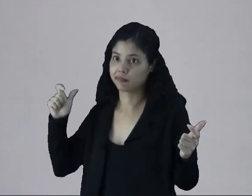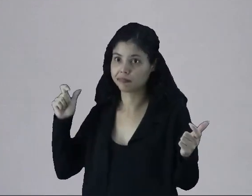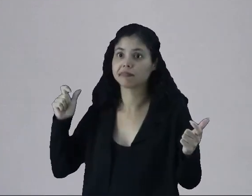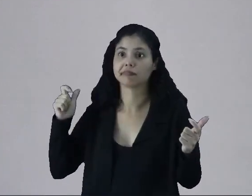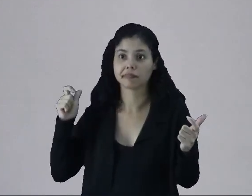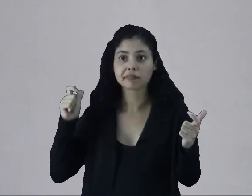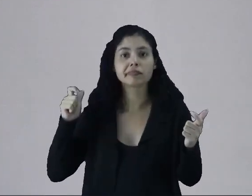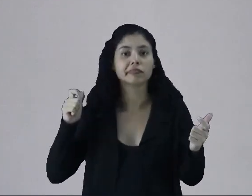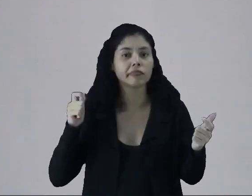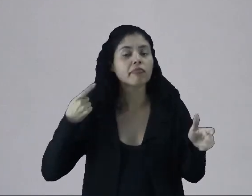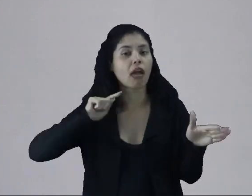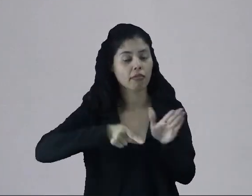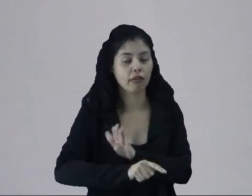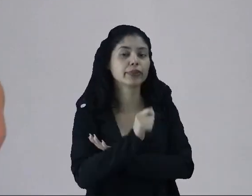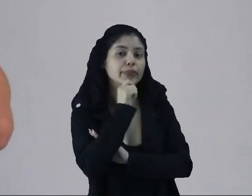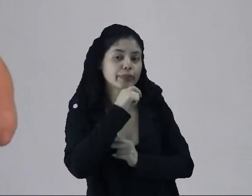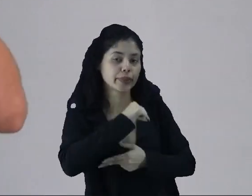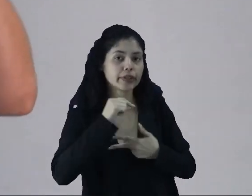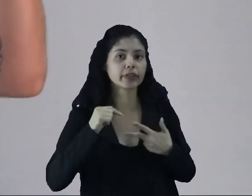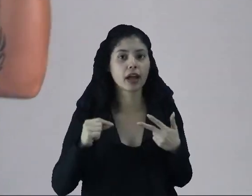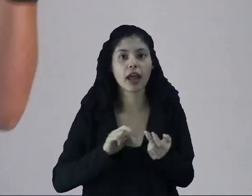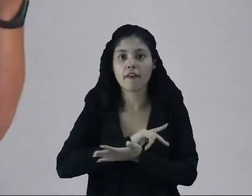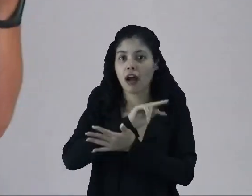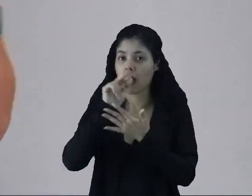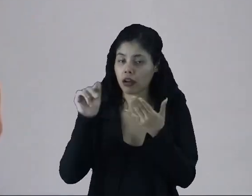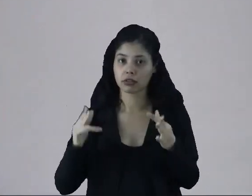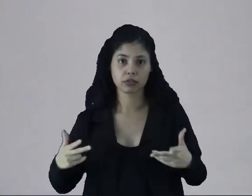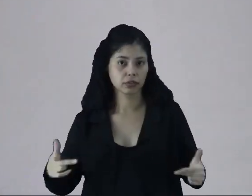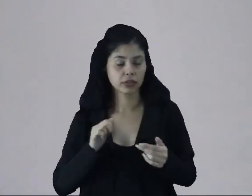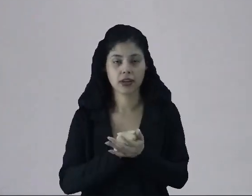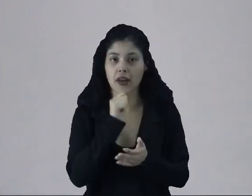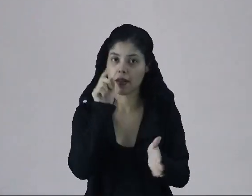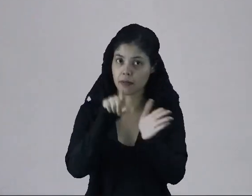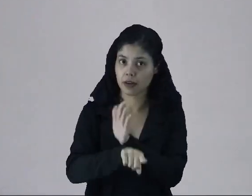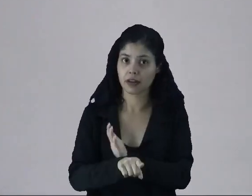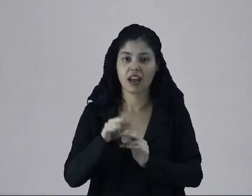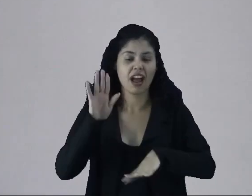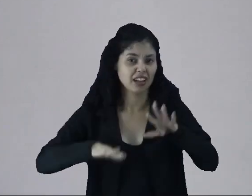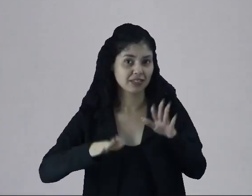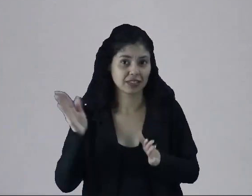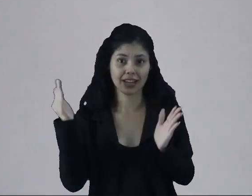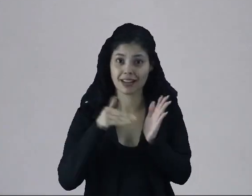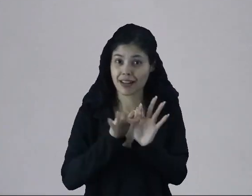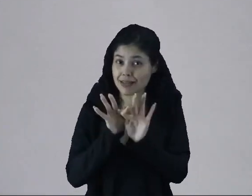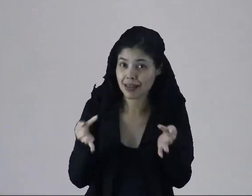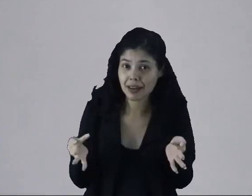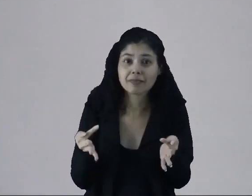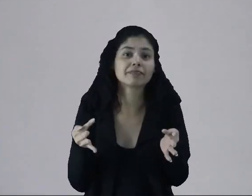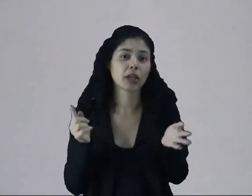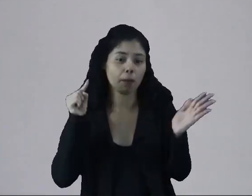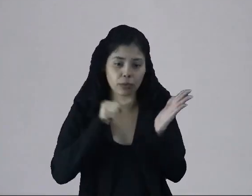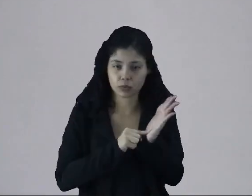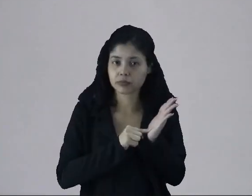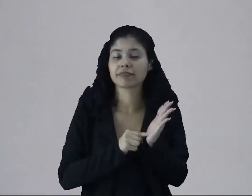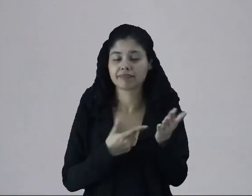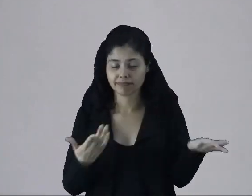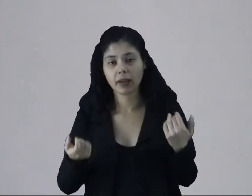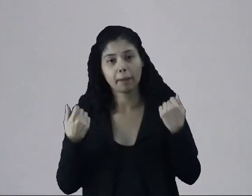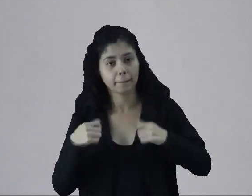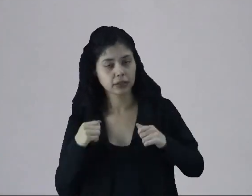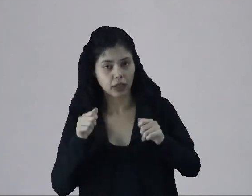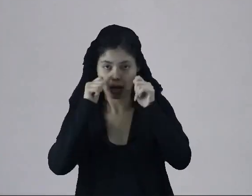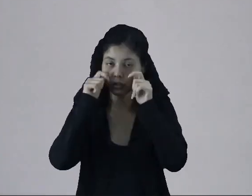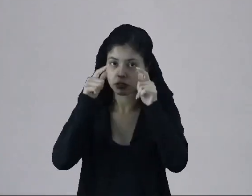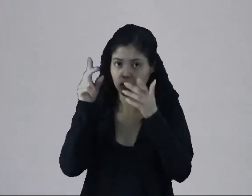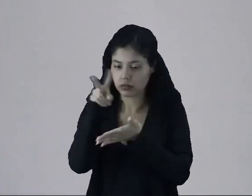fisiológicas, dentro do Enem, eles vão abordar várias coisas para fazer uma pergunta que muitas vezes é até simples e pontual. Então, você deve ter